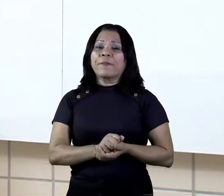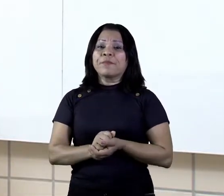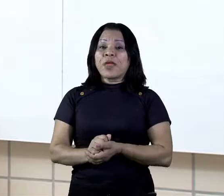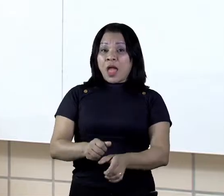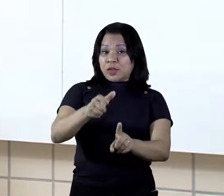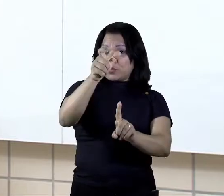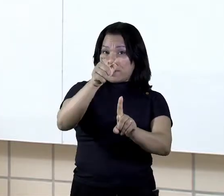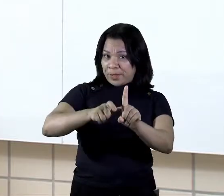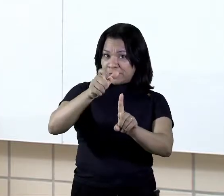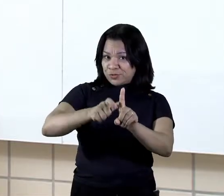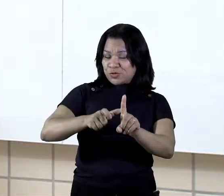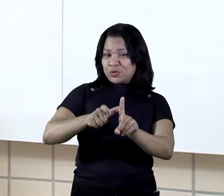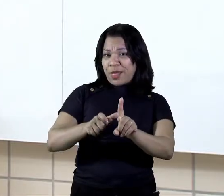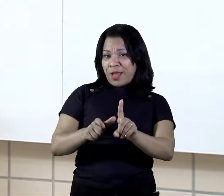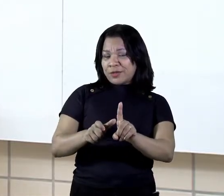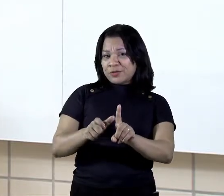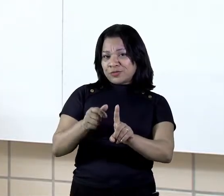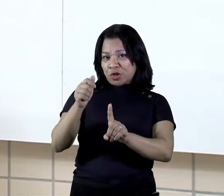personagem,